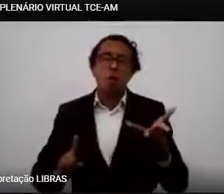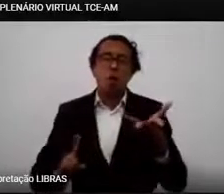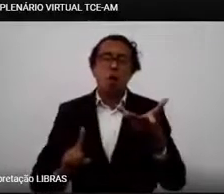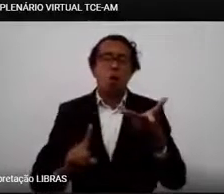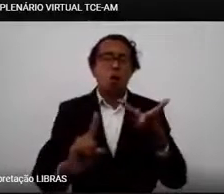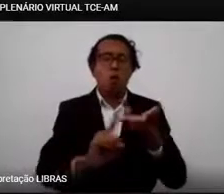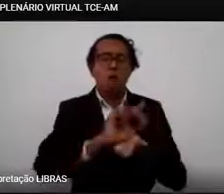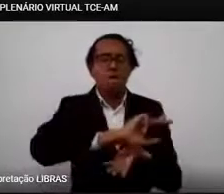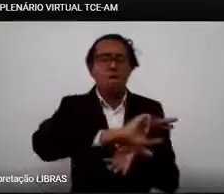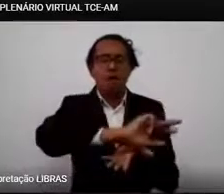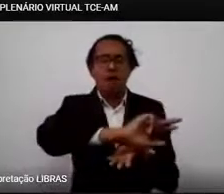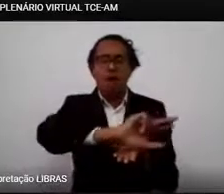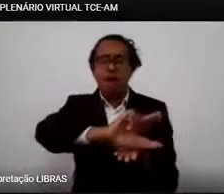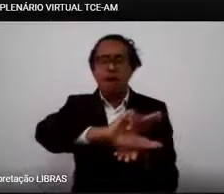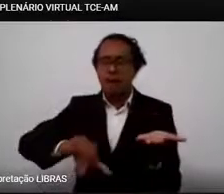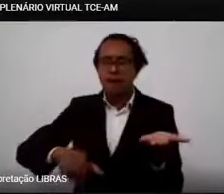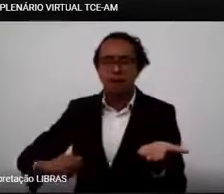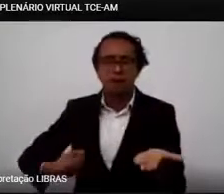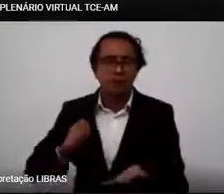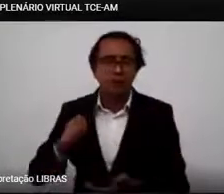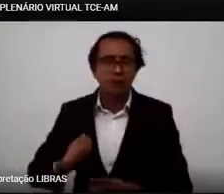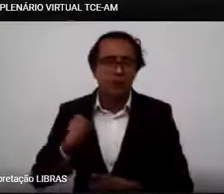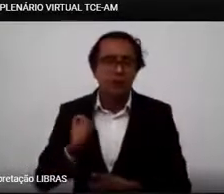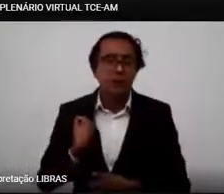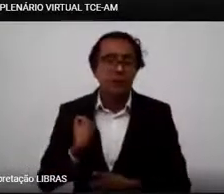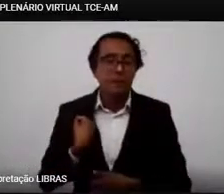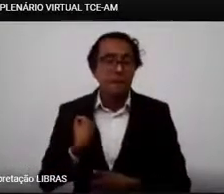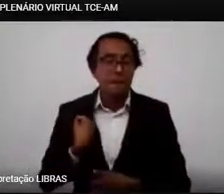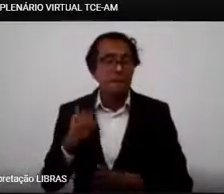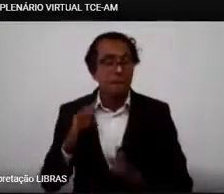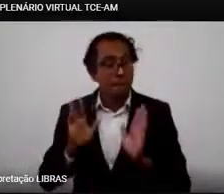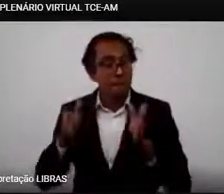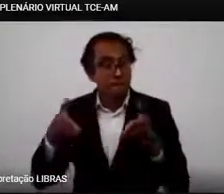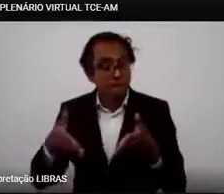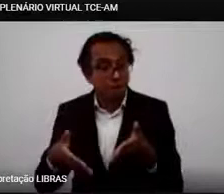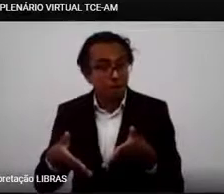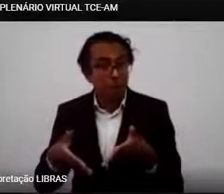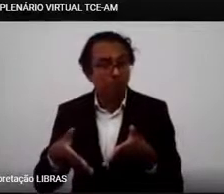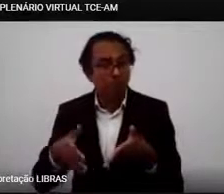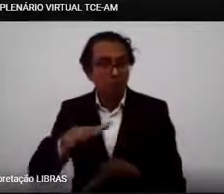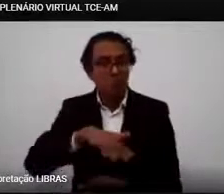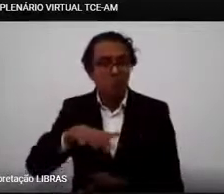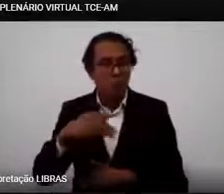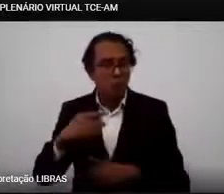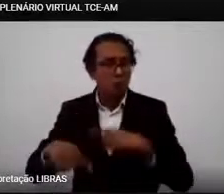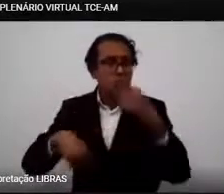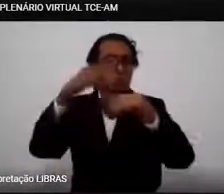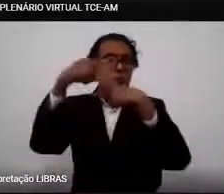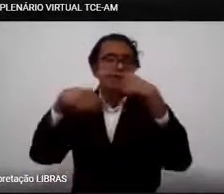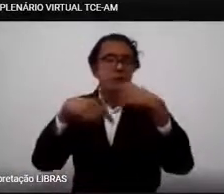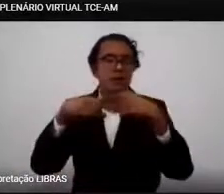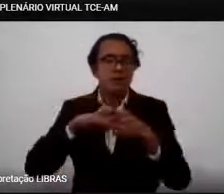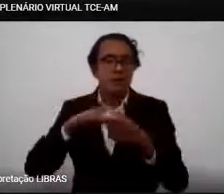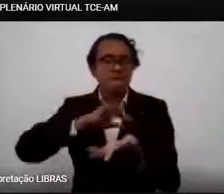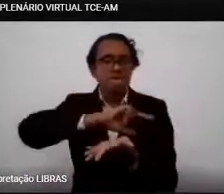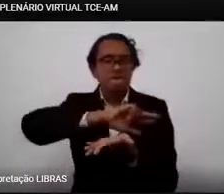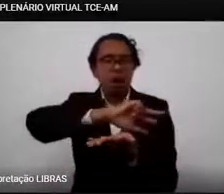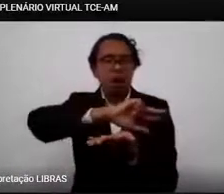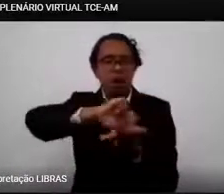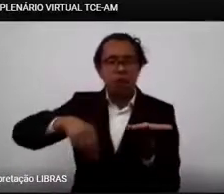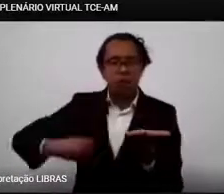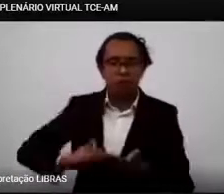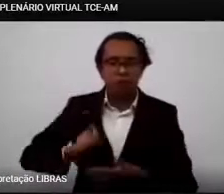florestas tropicais, mas em particular a floresta amazônica, que ela evoluiu com a maior biodiversidade do